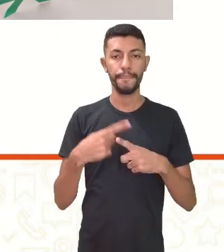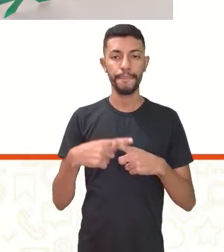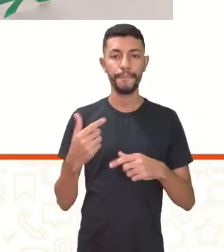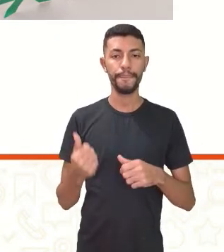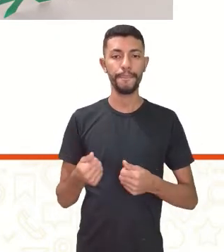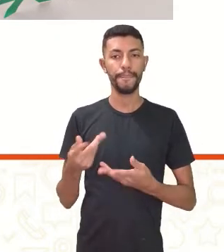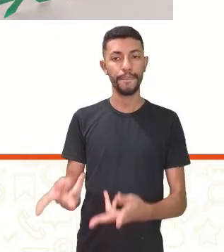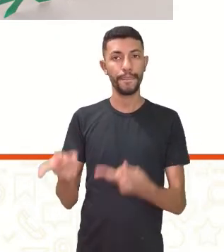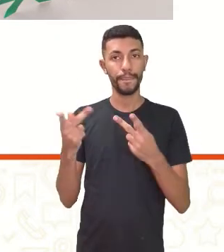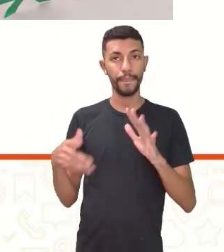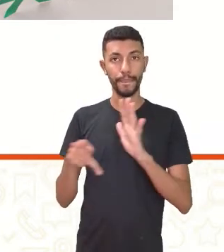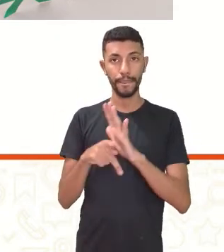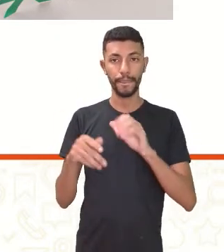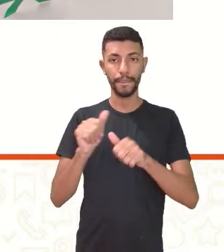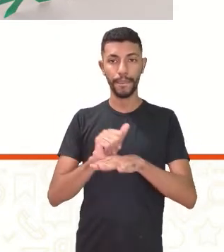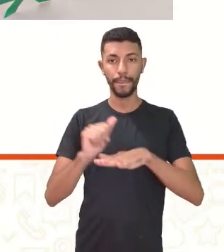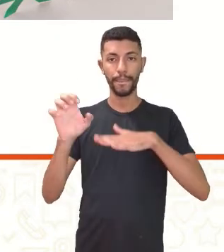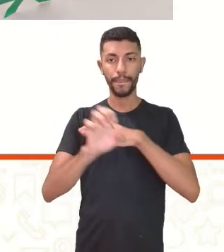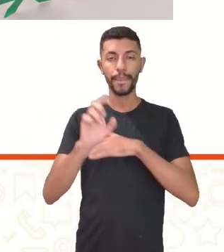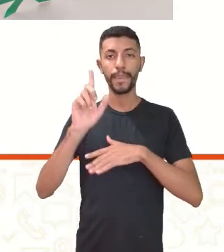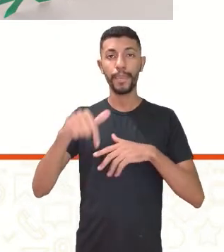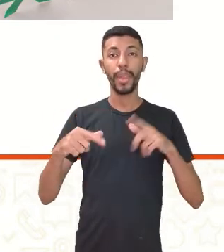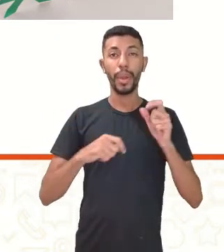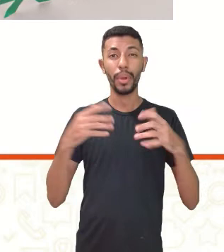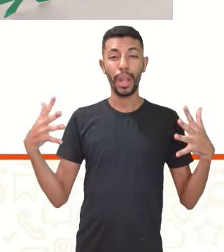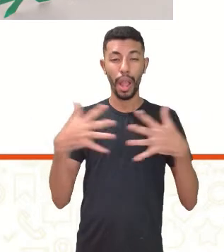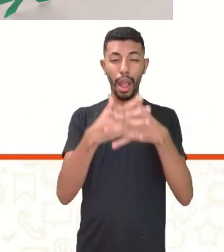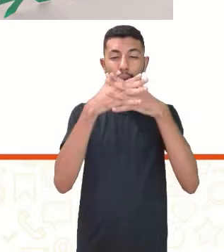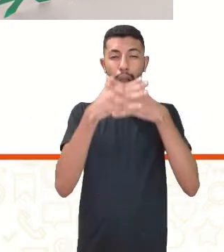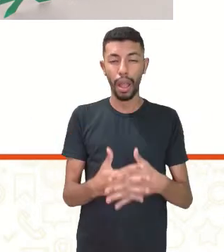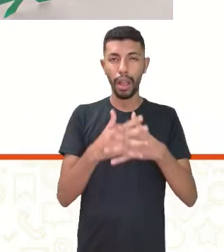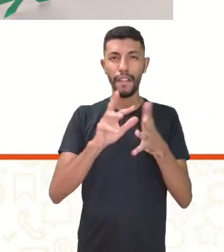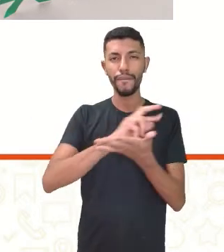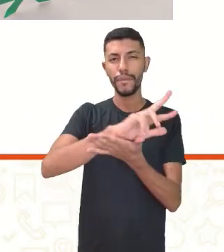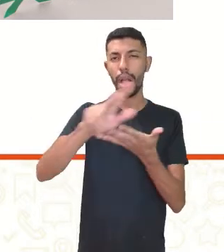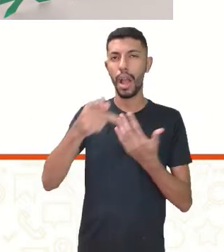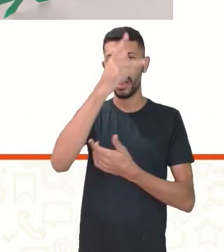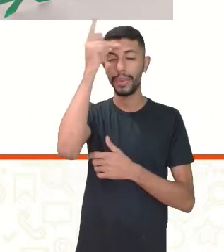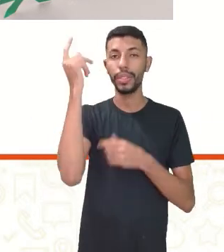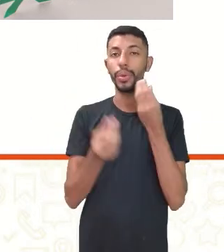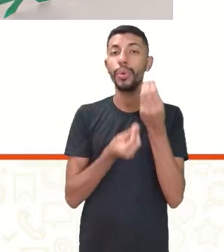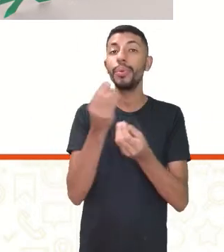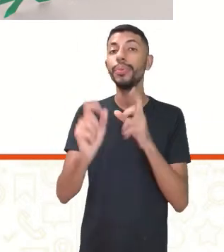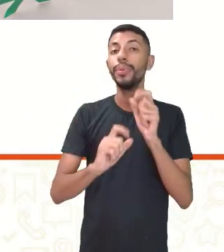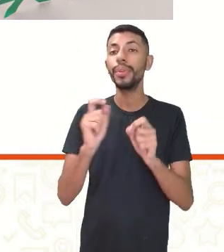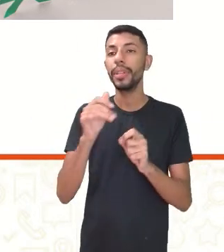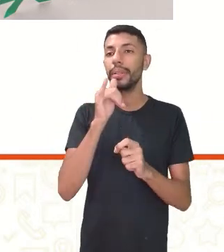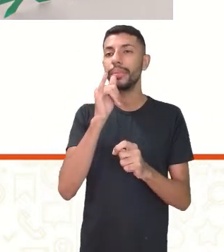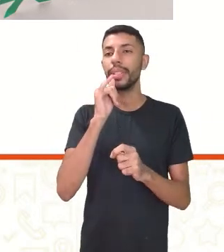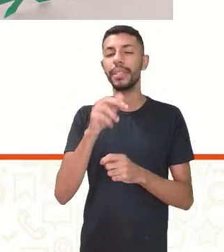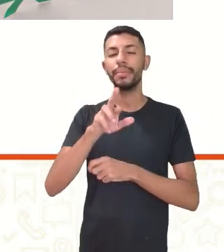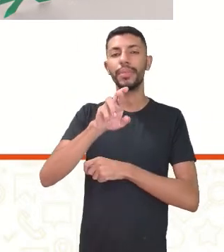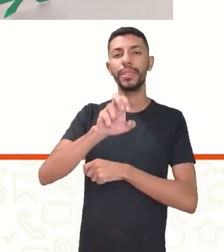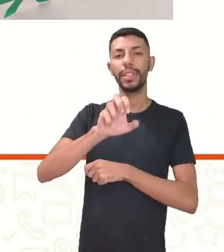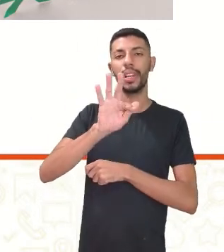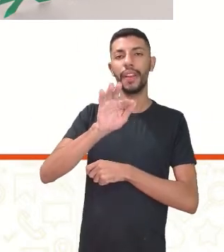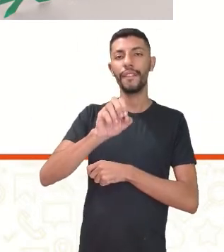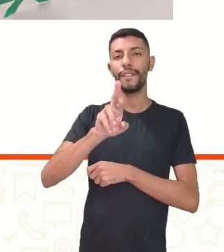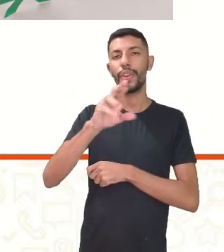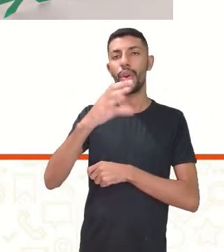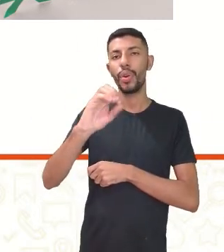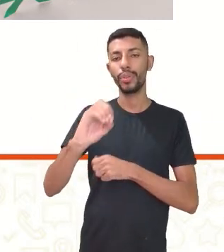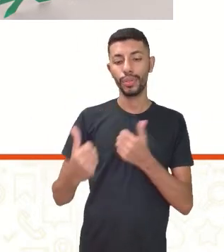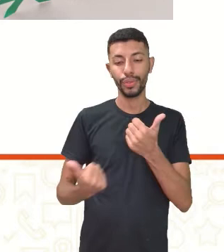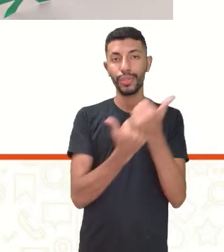atendimento no AE é confundido por várias pessoas como reforço escolar, e não é um